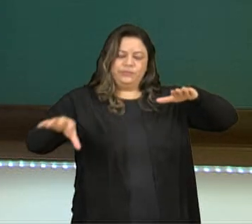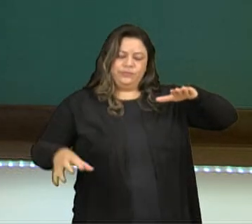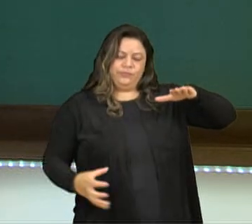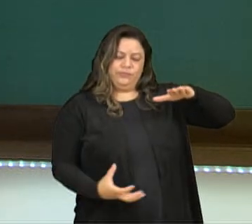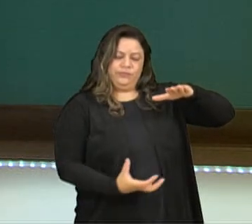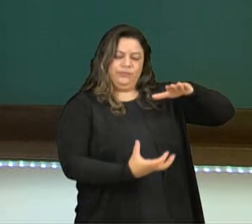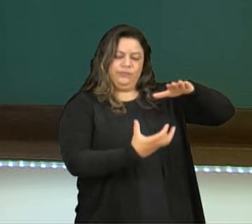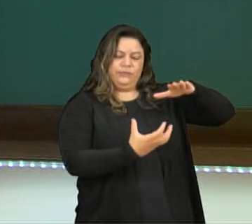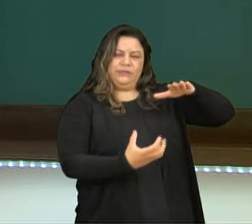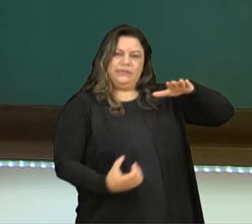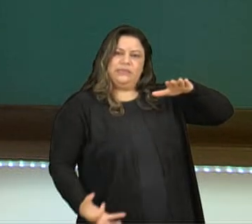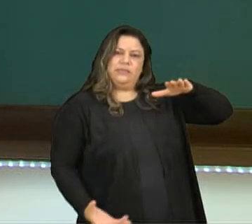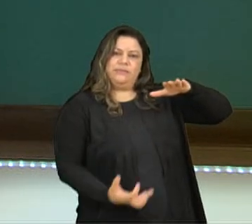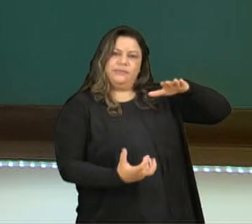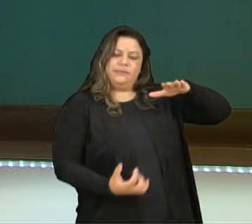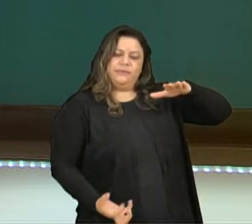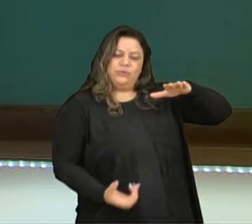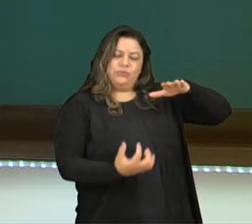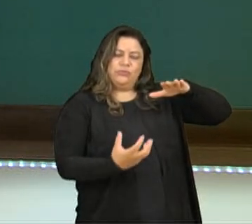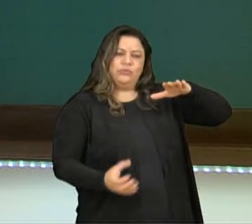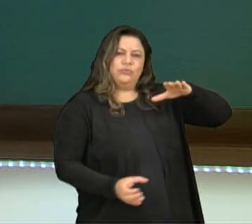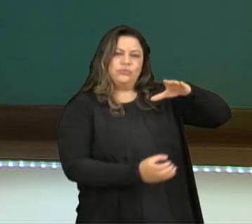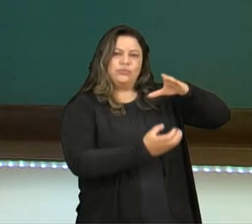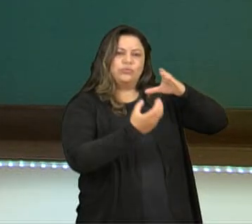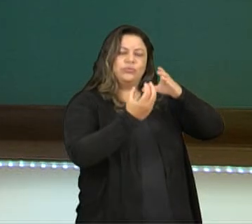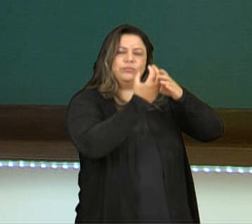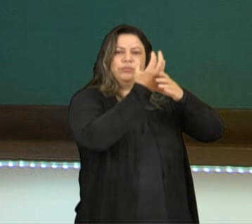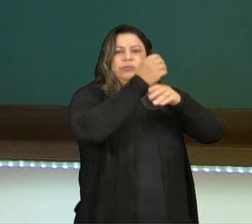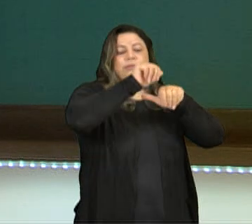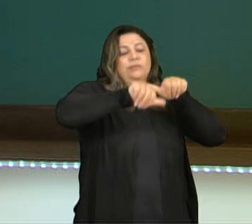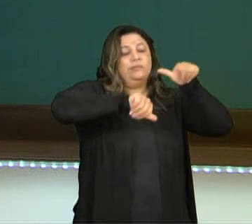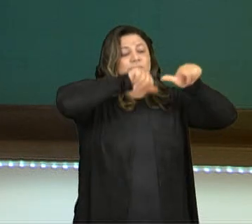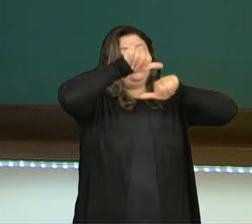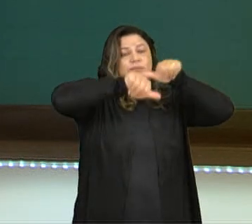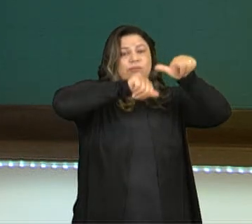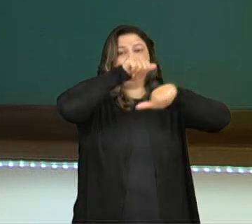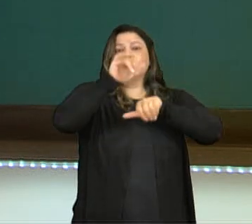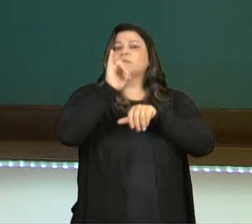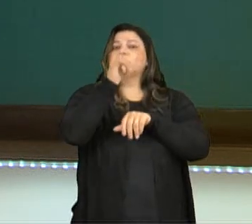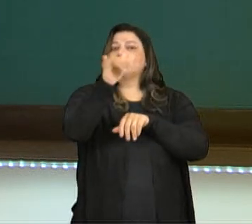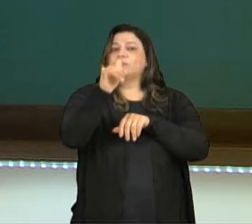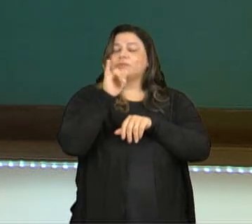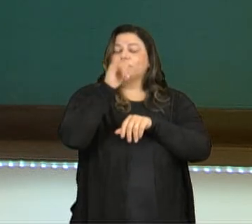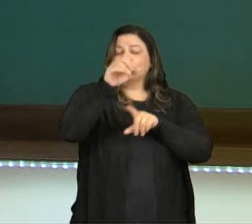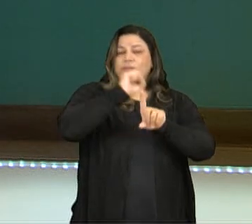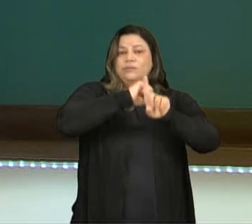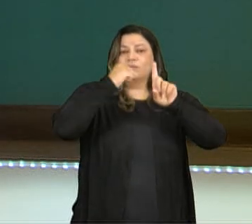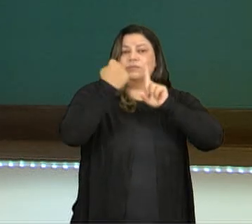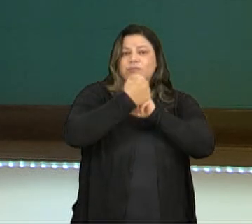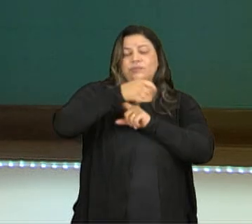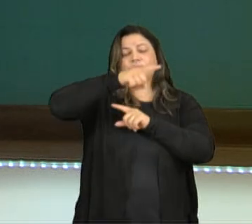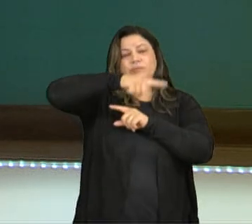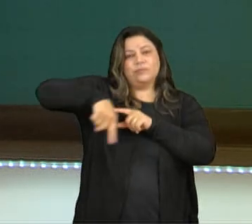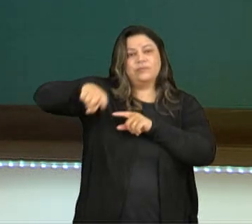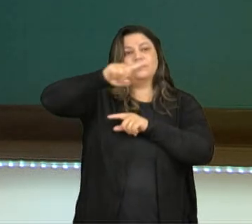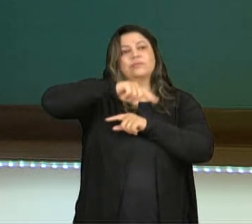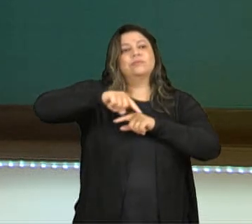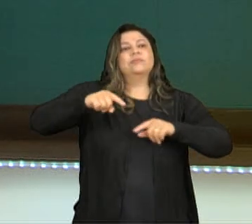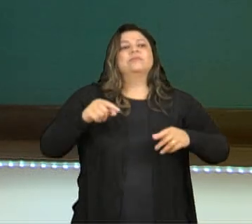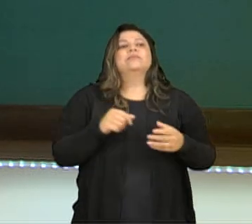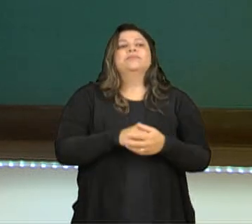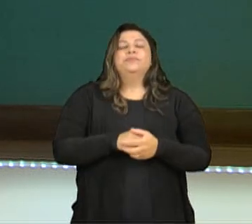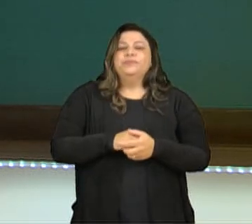para aquecer ali e transformar isso em energia utilizável pela sociedade para determinadas atividades.